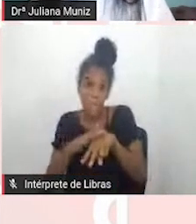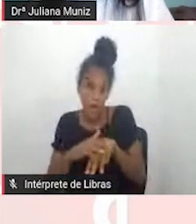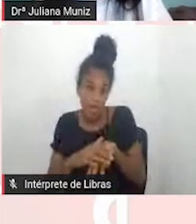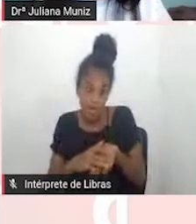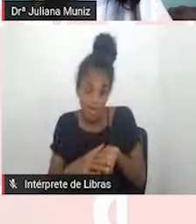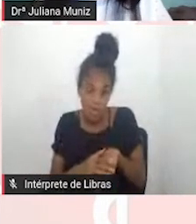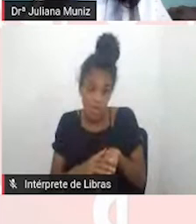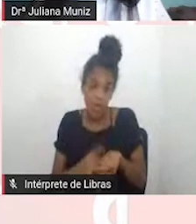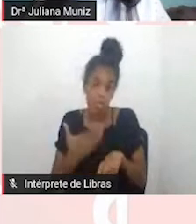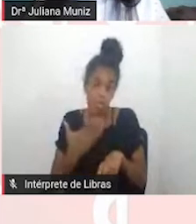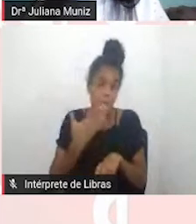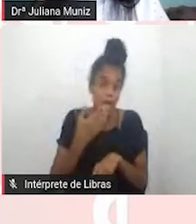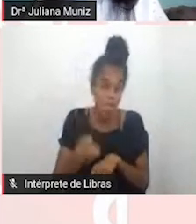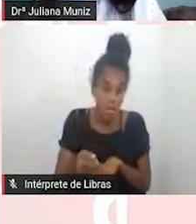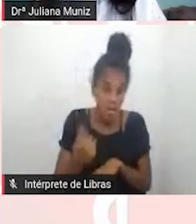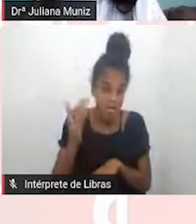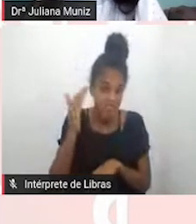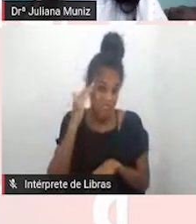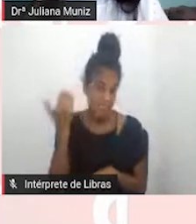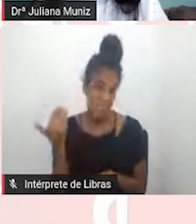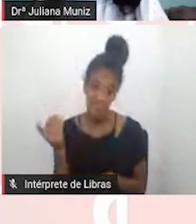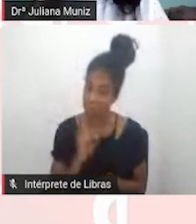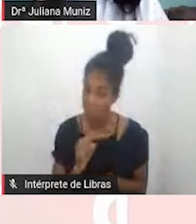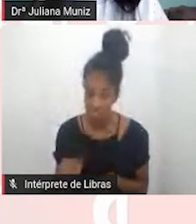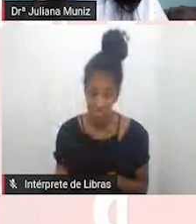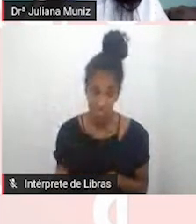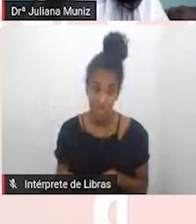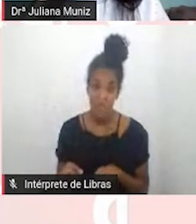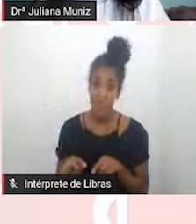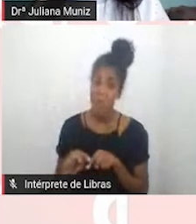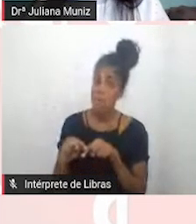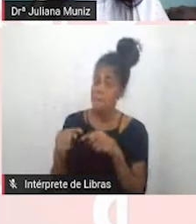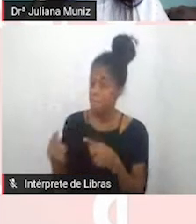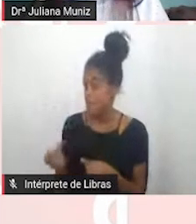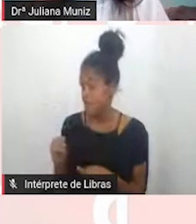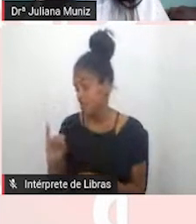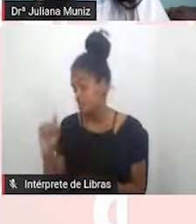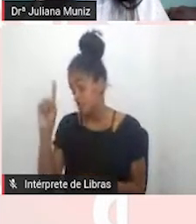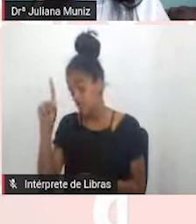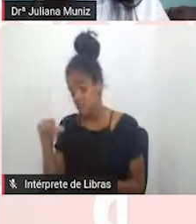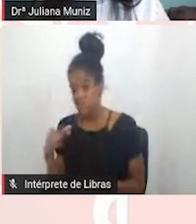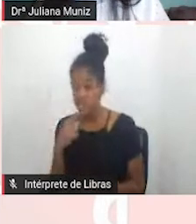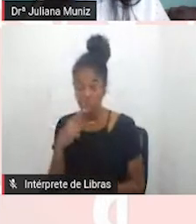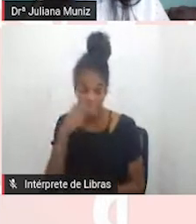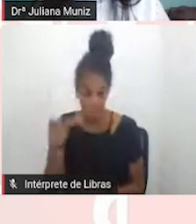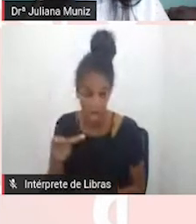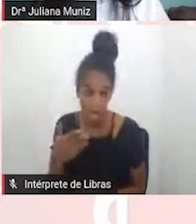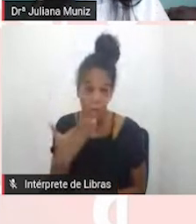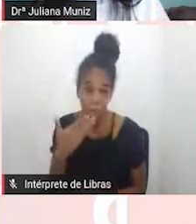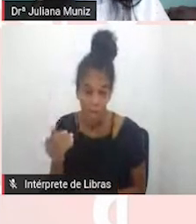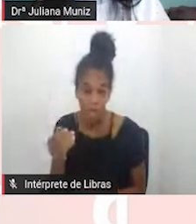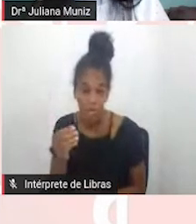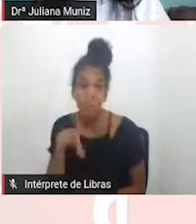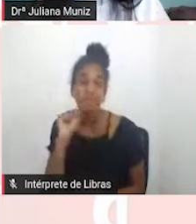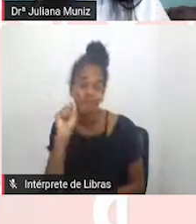melhoraram porque tomaram, eles dizem. Se é efeito placebo, também não sabemos. Então, no final das contas, ela não tem benefício ao